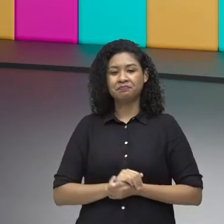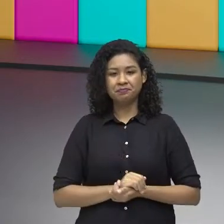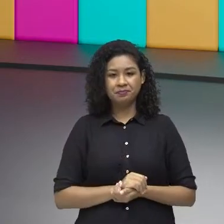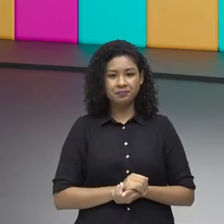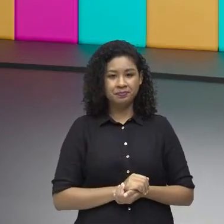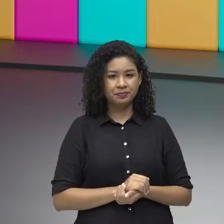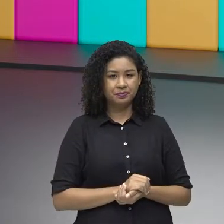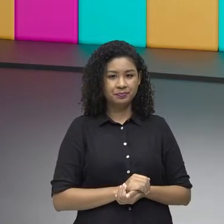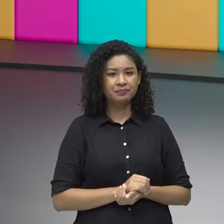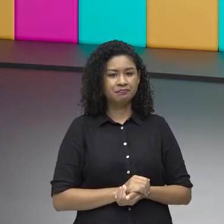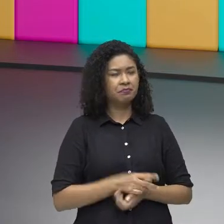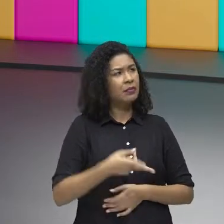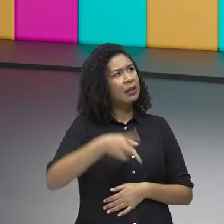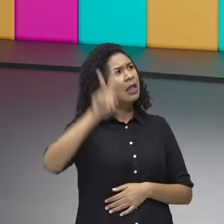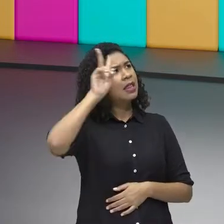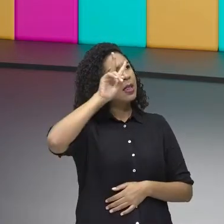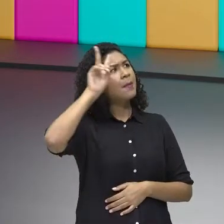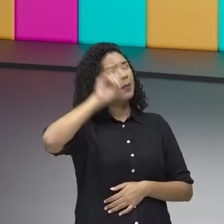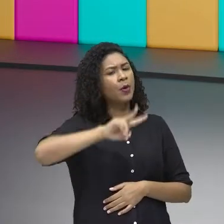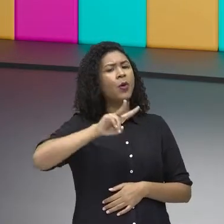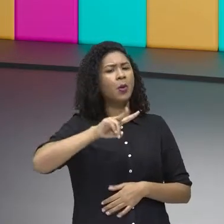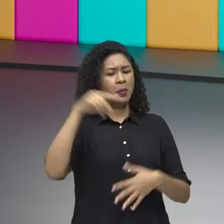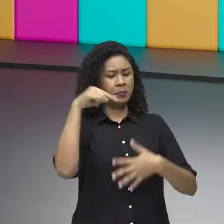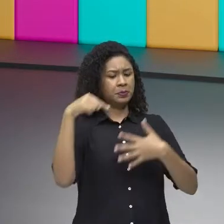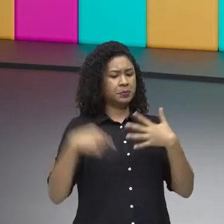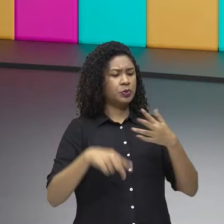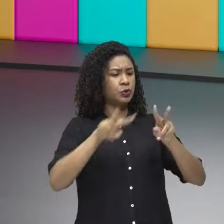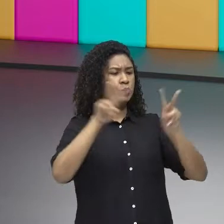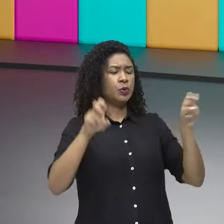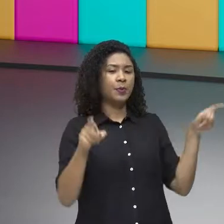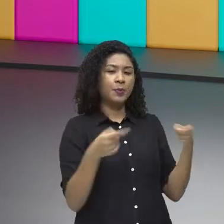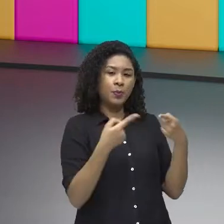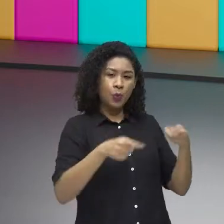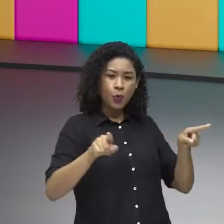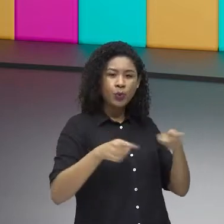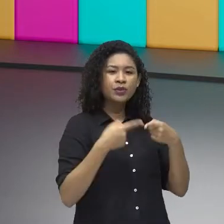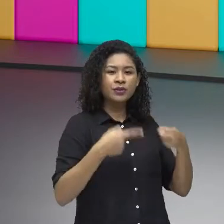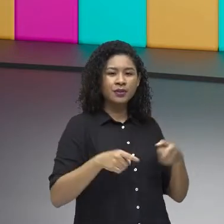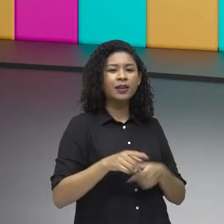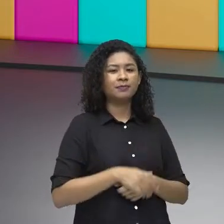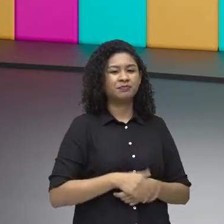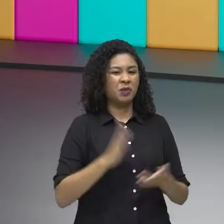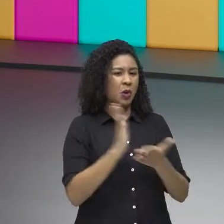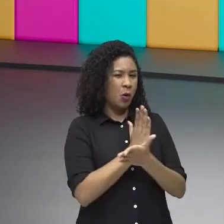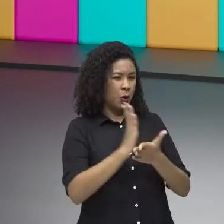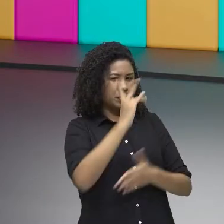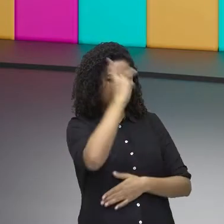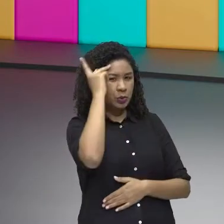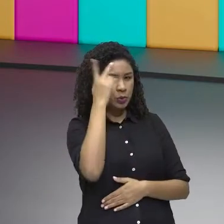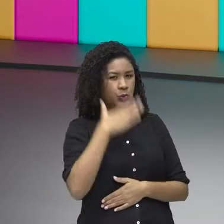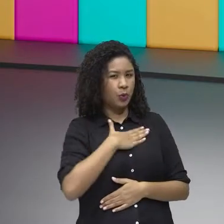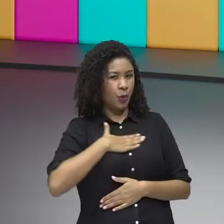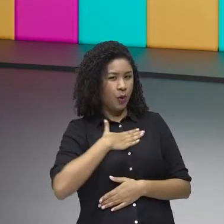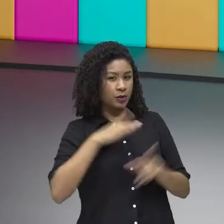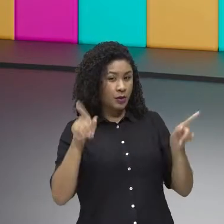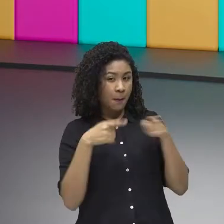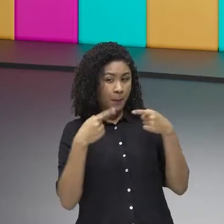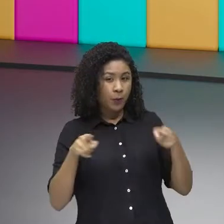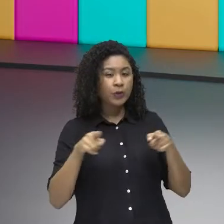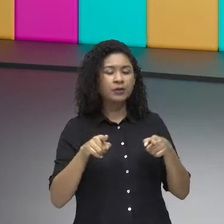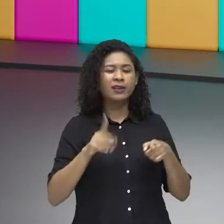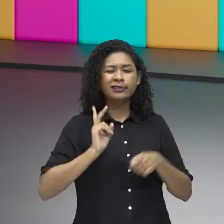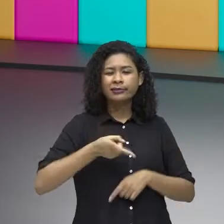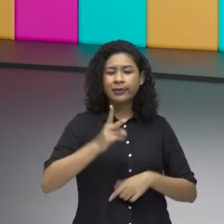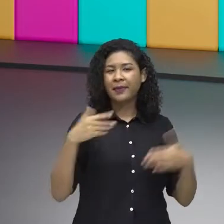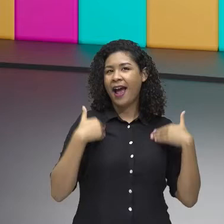lembrou uma situação das músicas, né? Que às vezes tem gente que gosta de música com muita positividade, alto astral, né? E aí ela está representando aquilo que ela